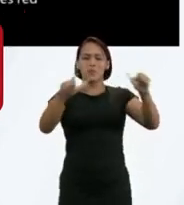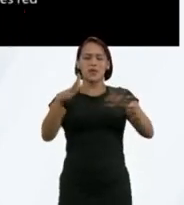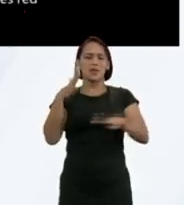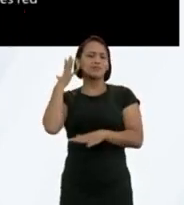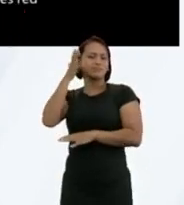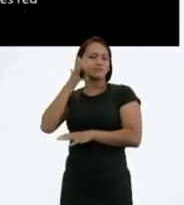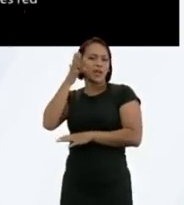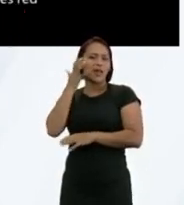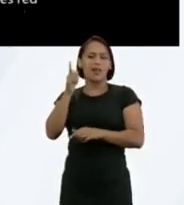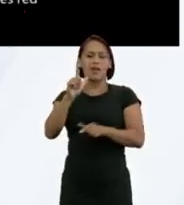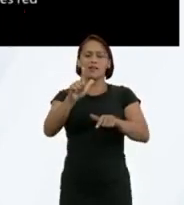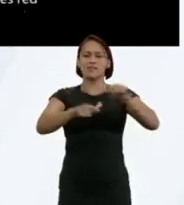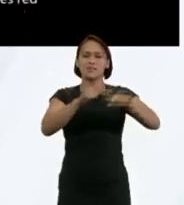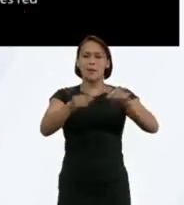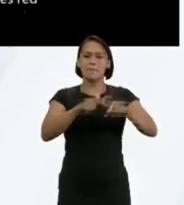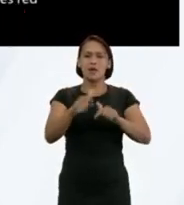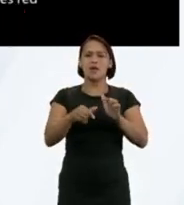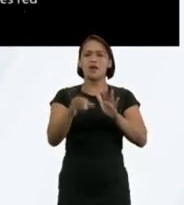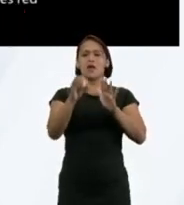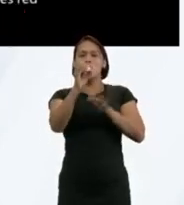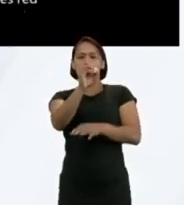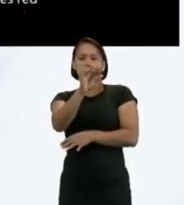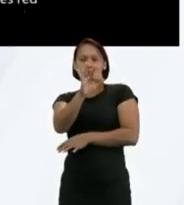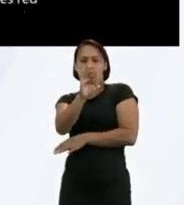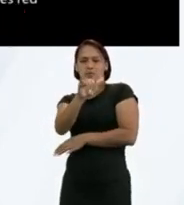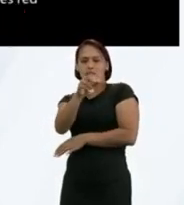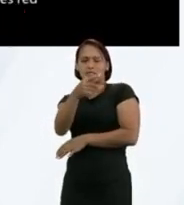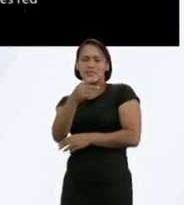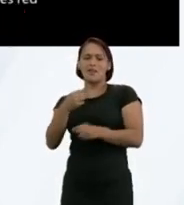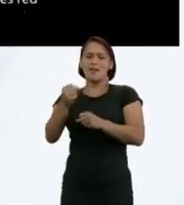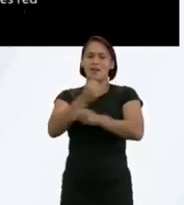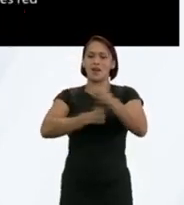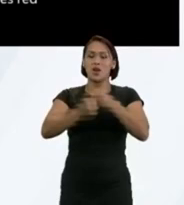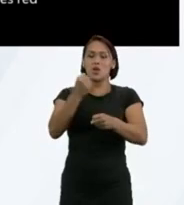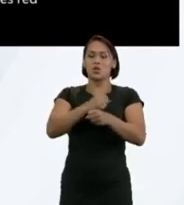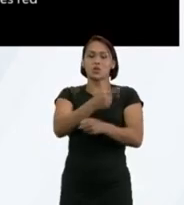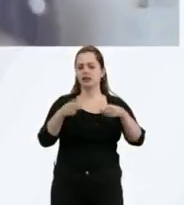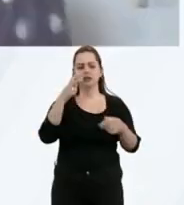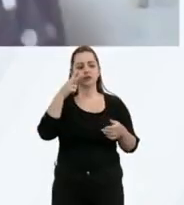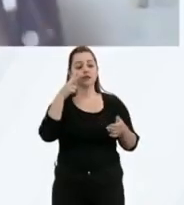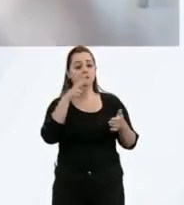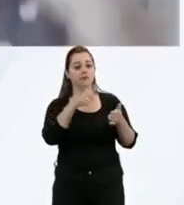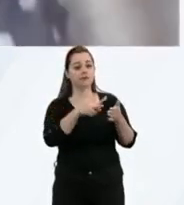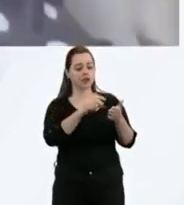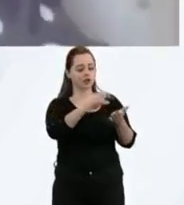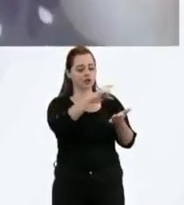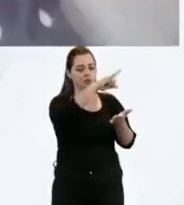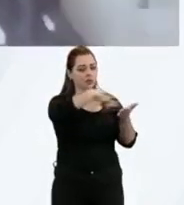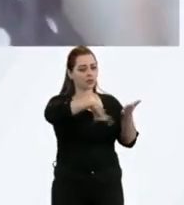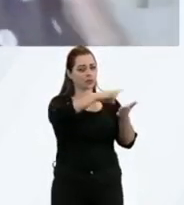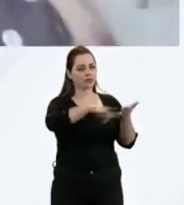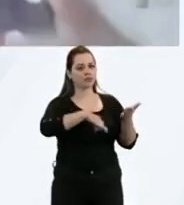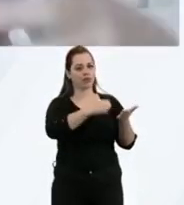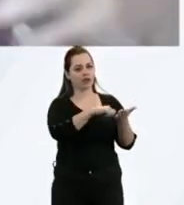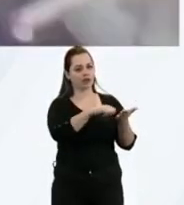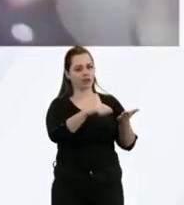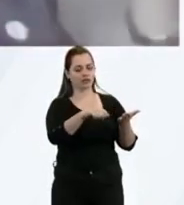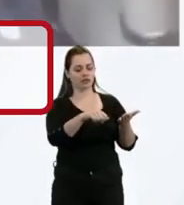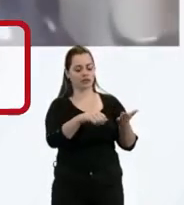oficinas, ao longo desses dois anos da gestão do ministro Humberto Martins. Nós estamos caminhando